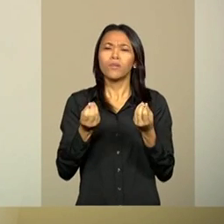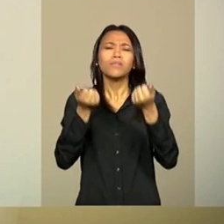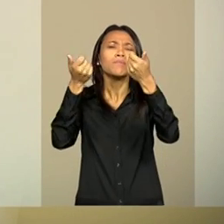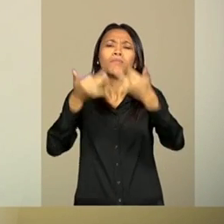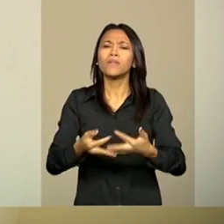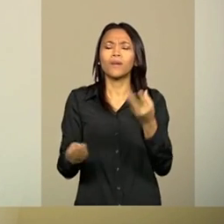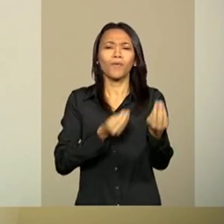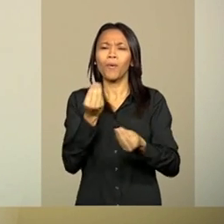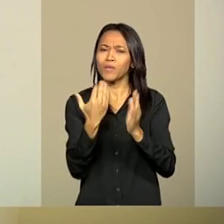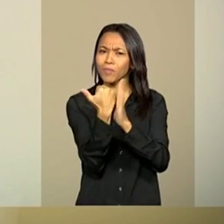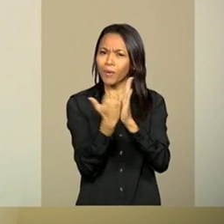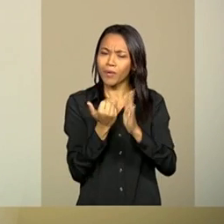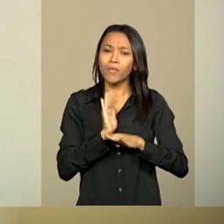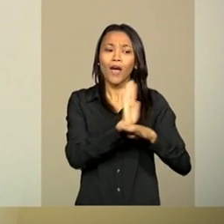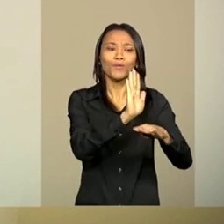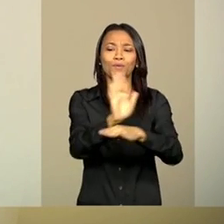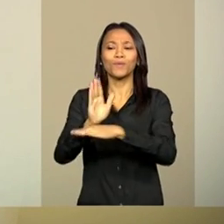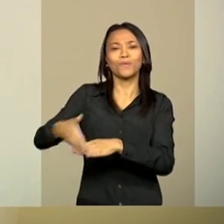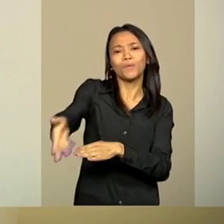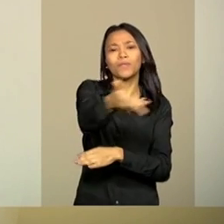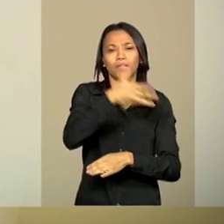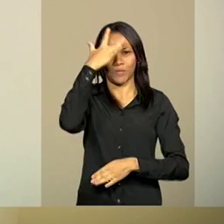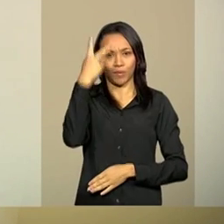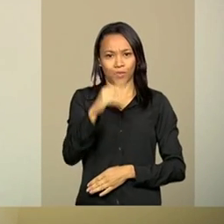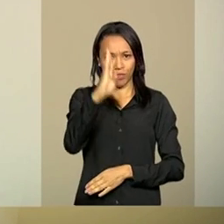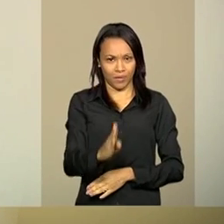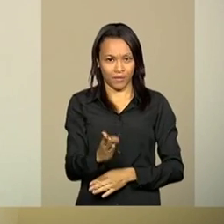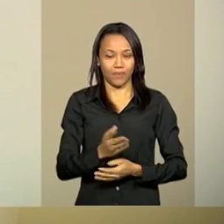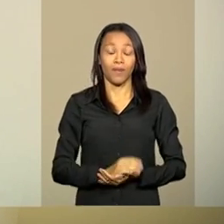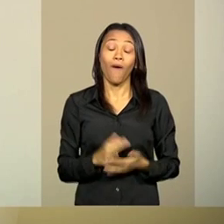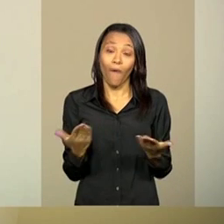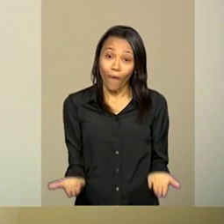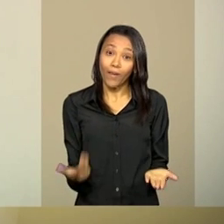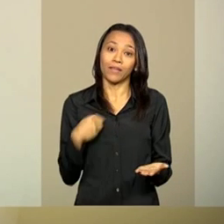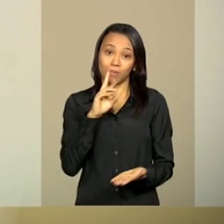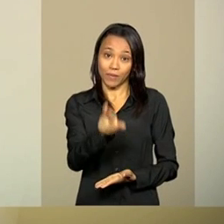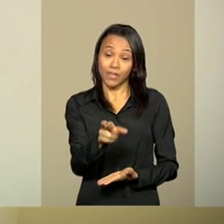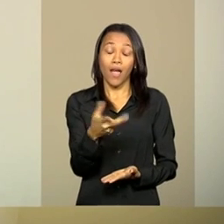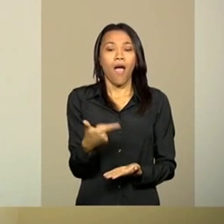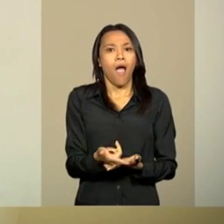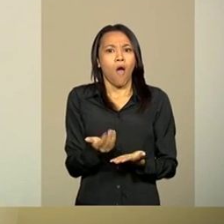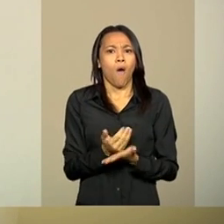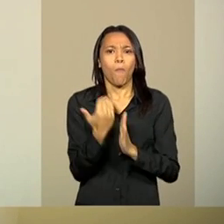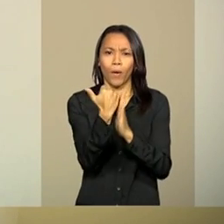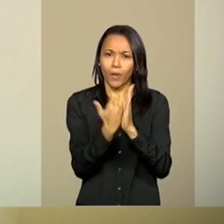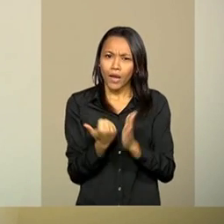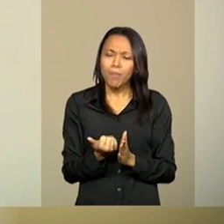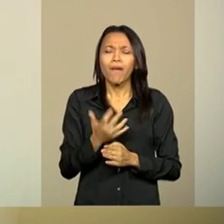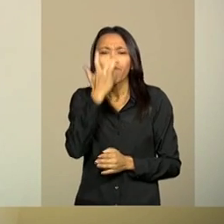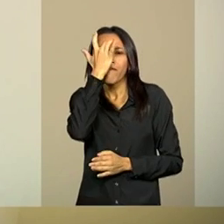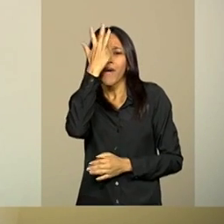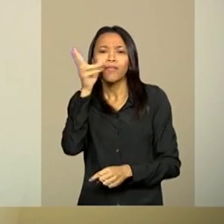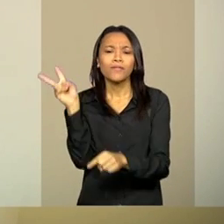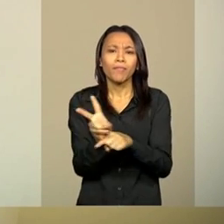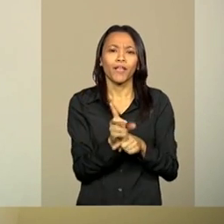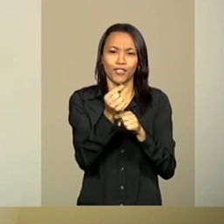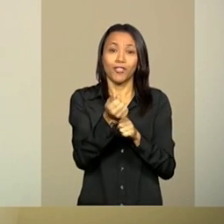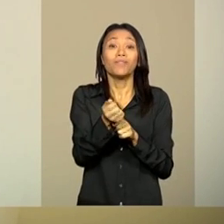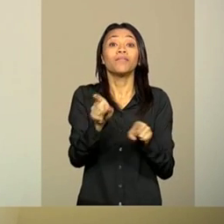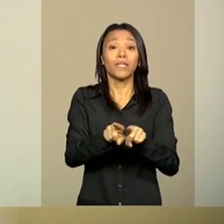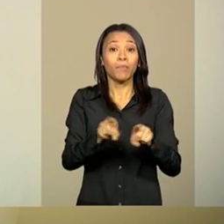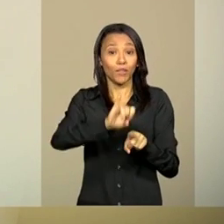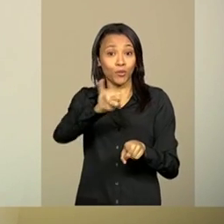como crescer está ajudando os empreendedores brasileiros olha luciano crescer oferece crédito fácil e barato para os